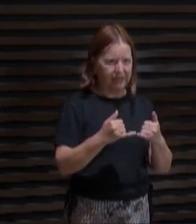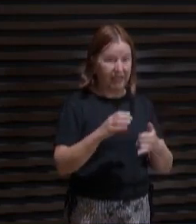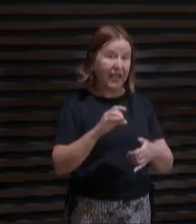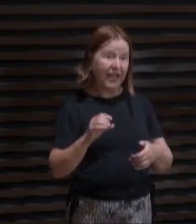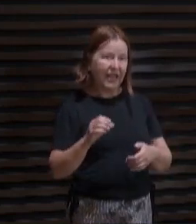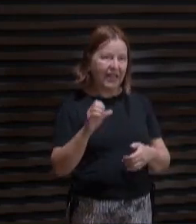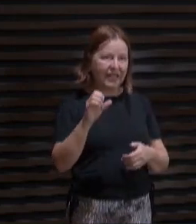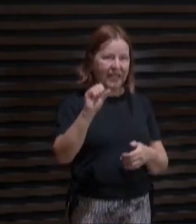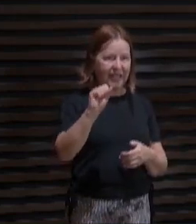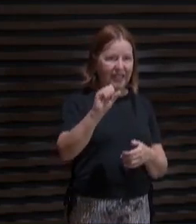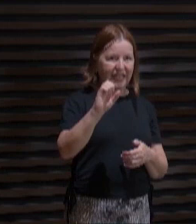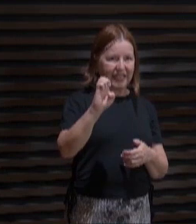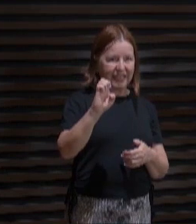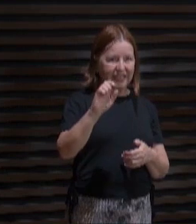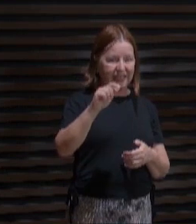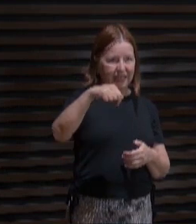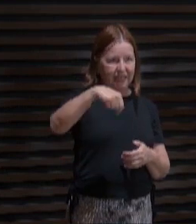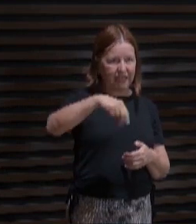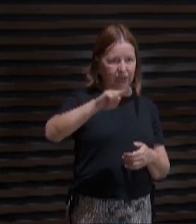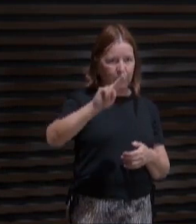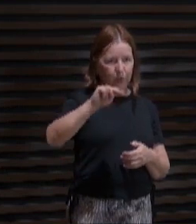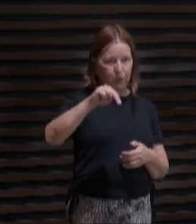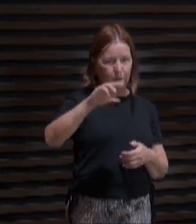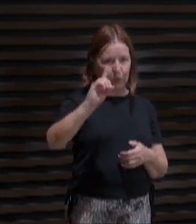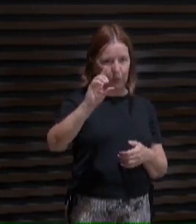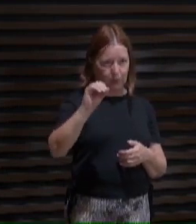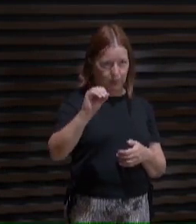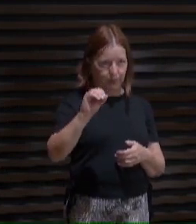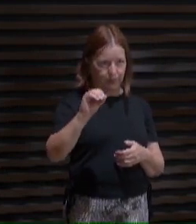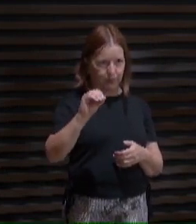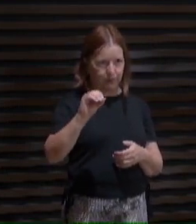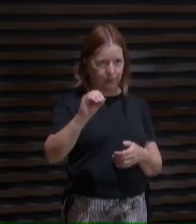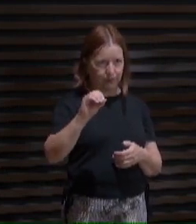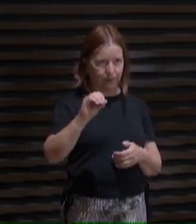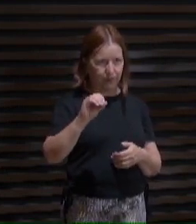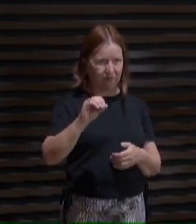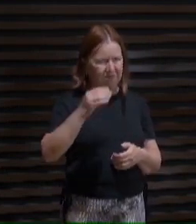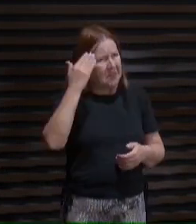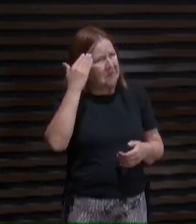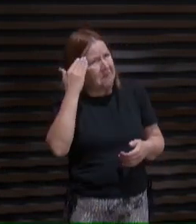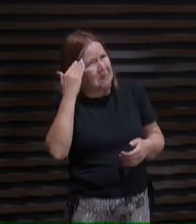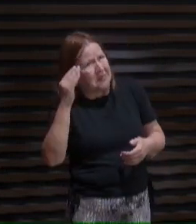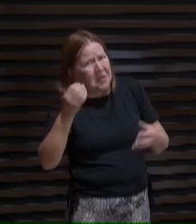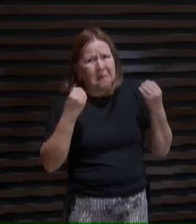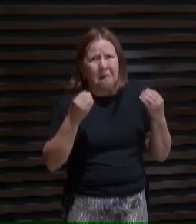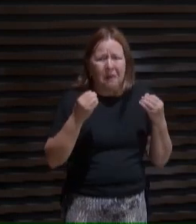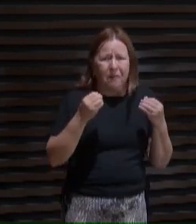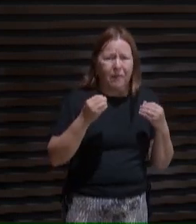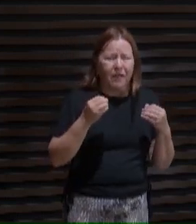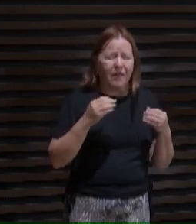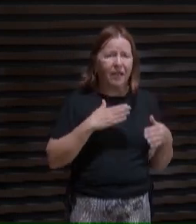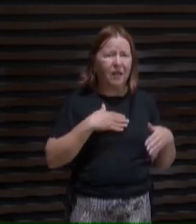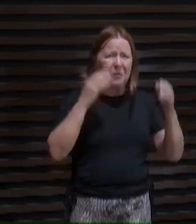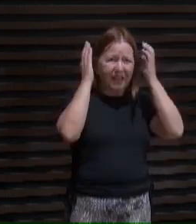para formar o calor. 6 milhões de toneladas, eu não sei como é isso. Minha cabeça